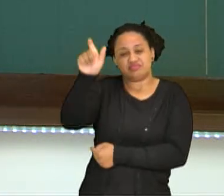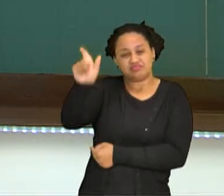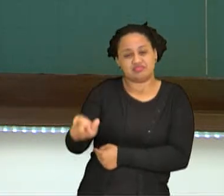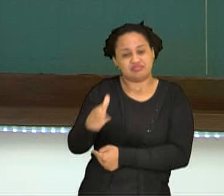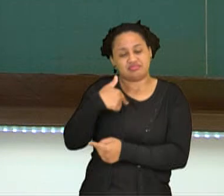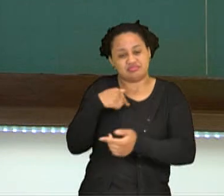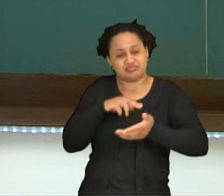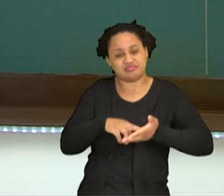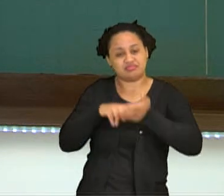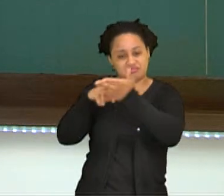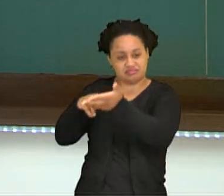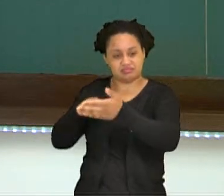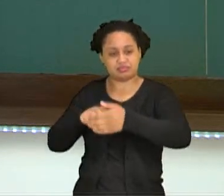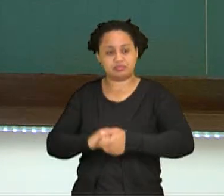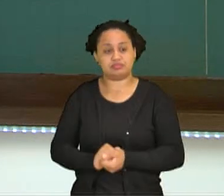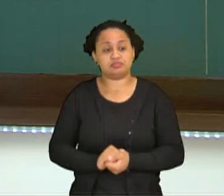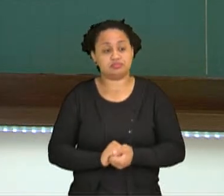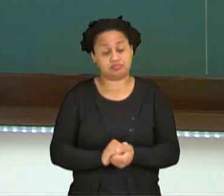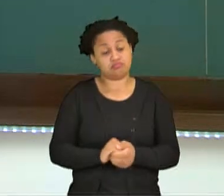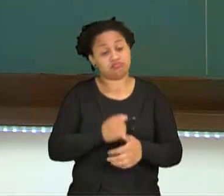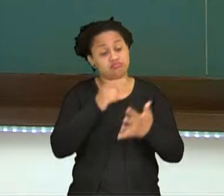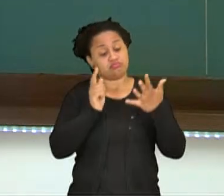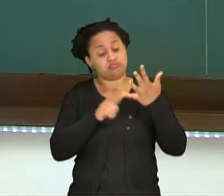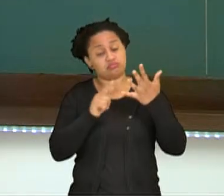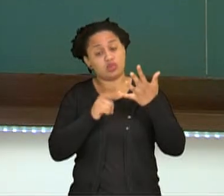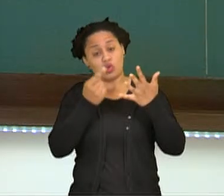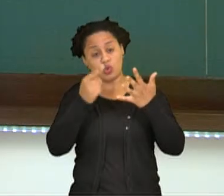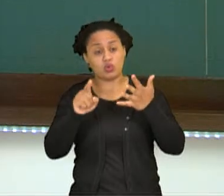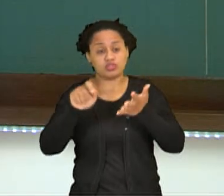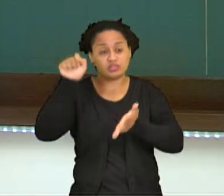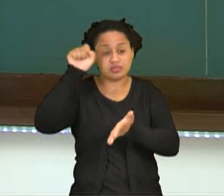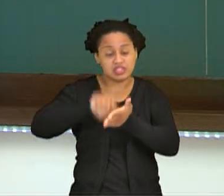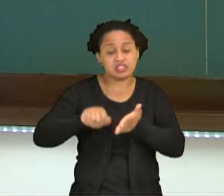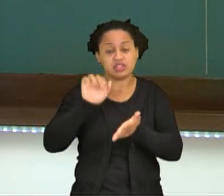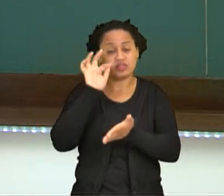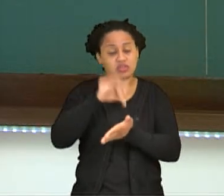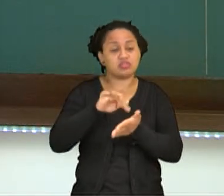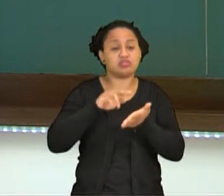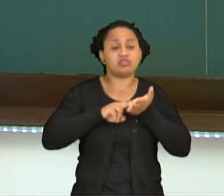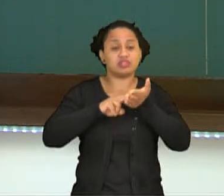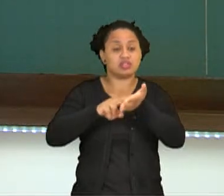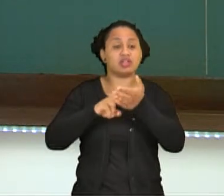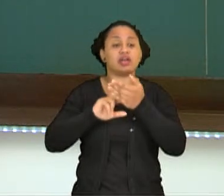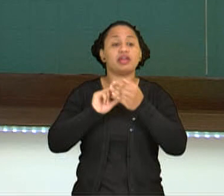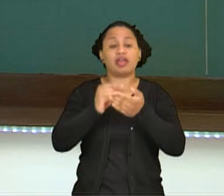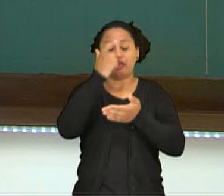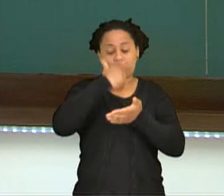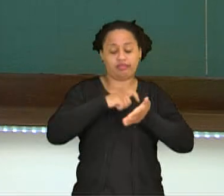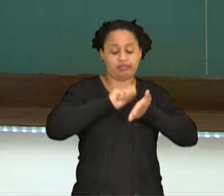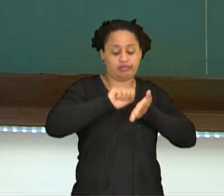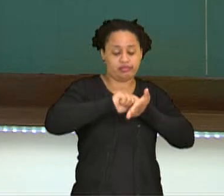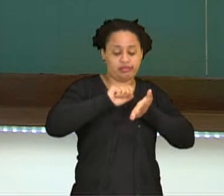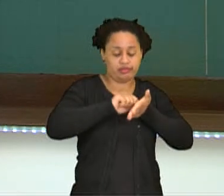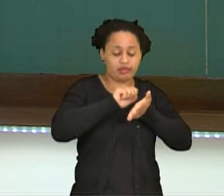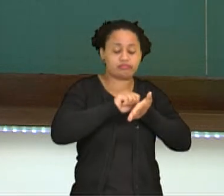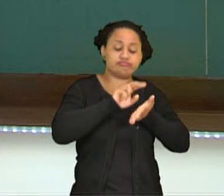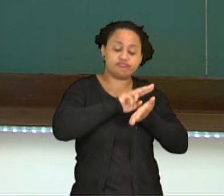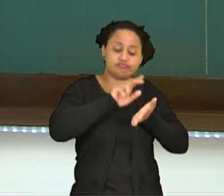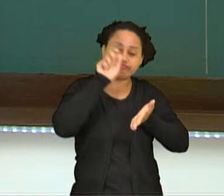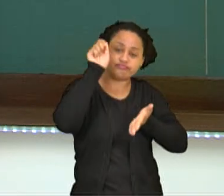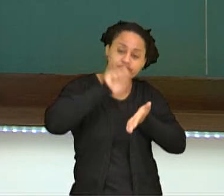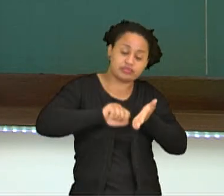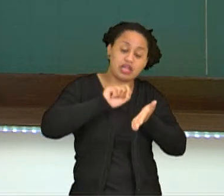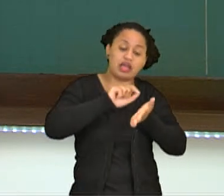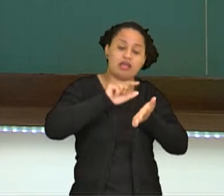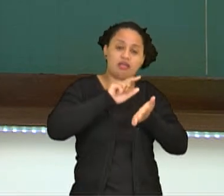estou escrevendo. A assinatura que finaliza a carta é do remetente, assina o seu nome